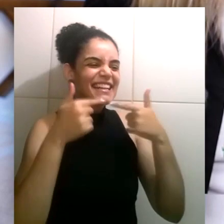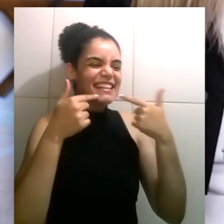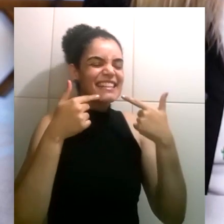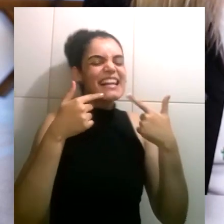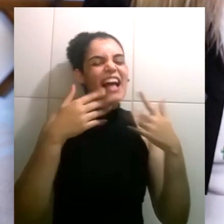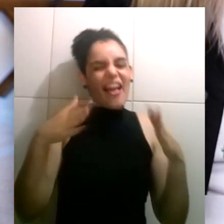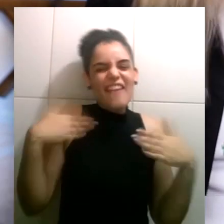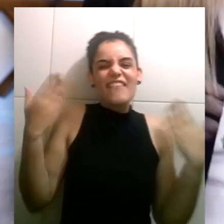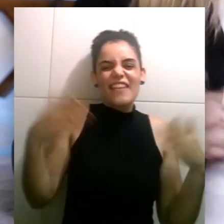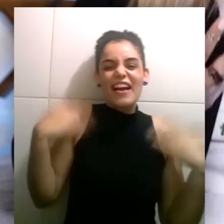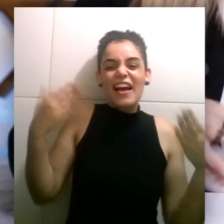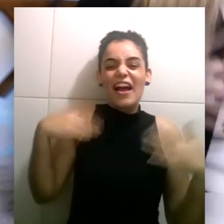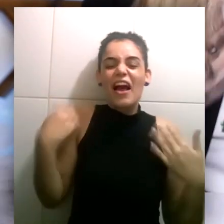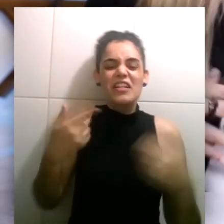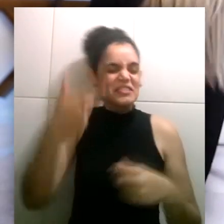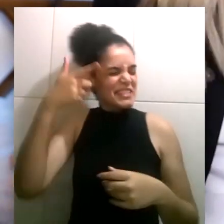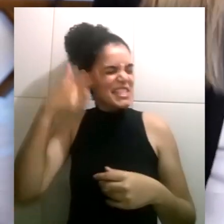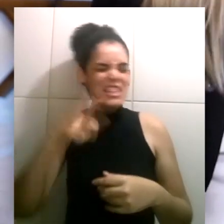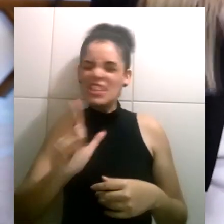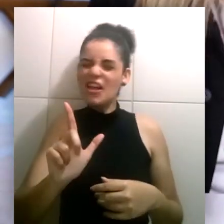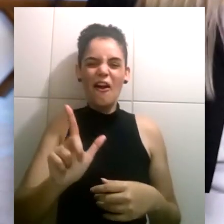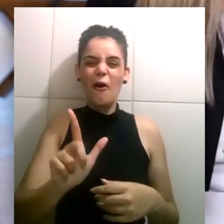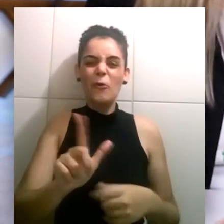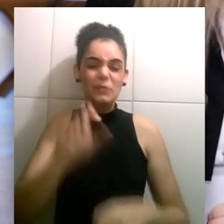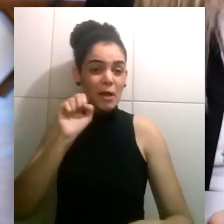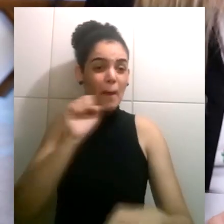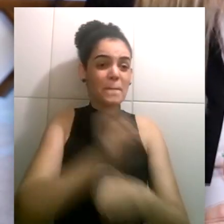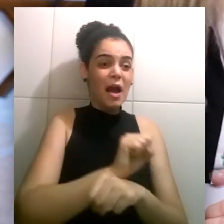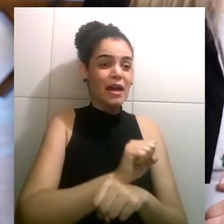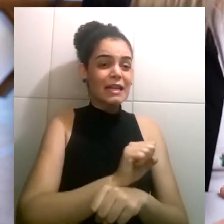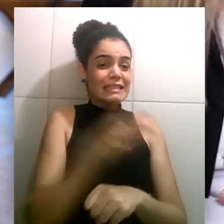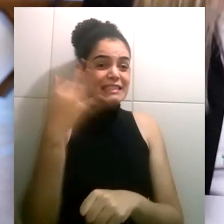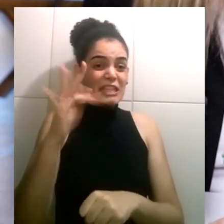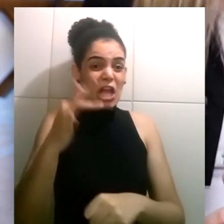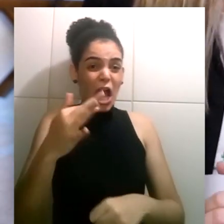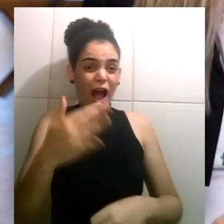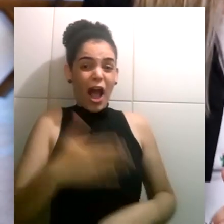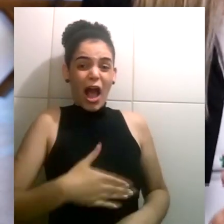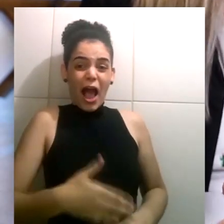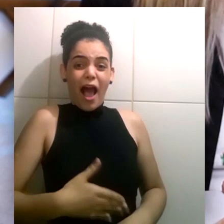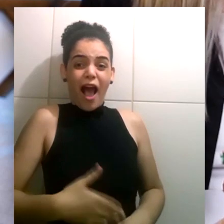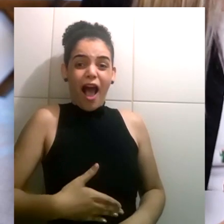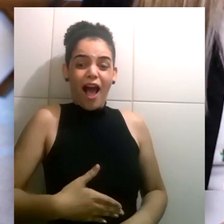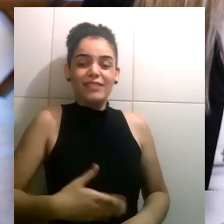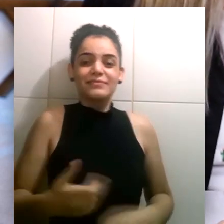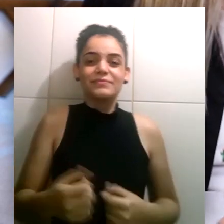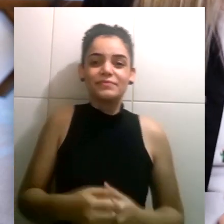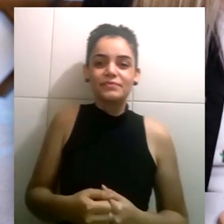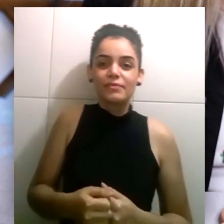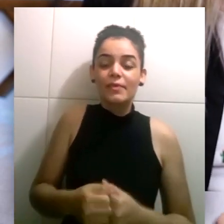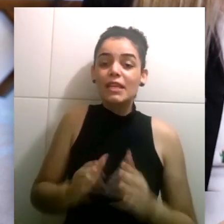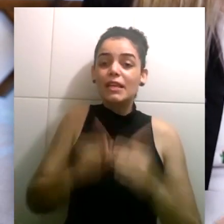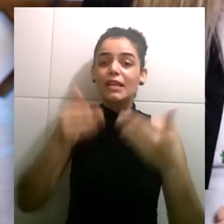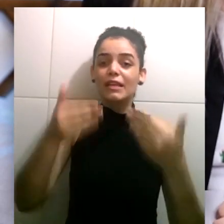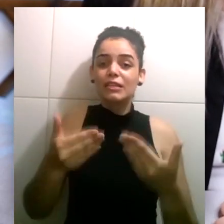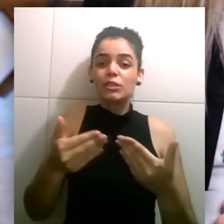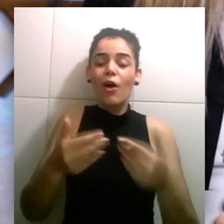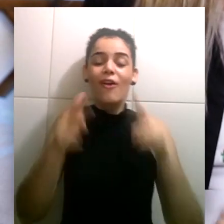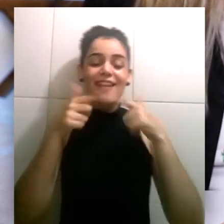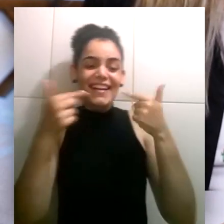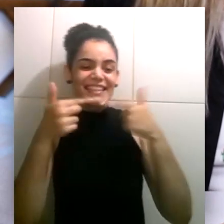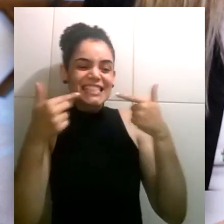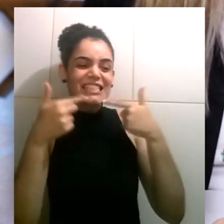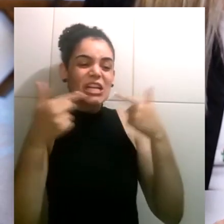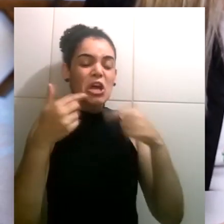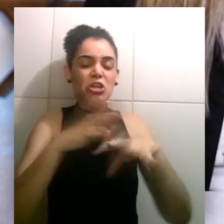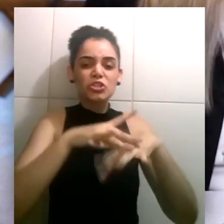gargalhada, rir. E é de não conseguir parar, Não conseguir parar, de doer a barriga. E é comprovado que isso cura tantas coisas, né? Que